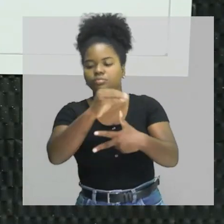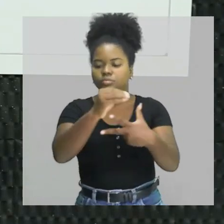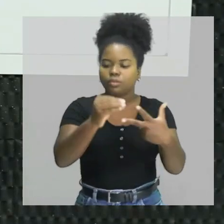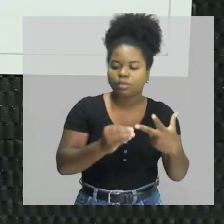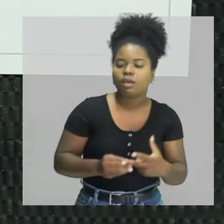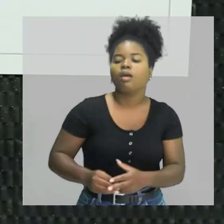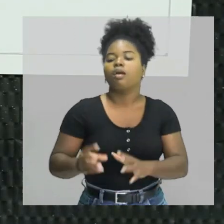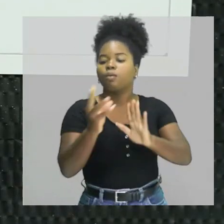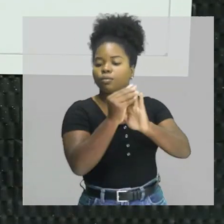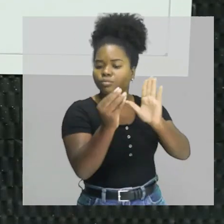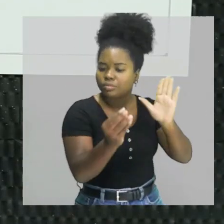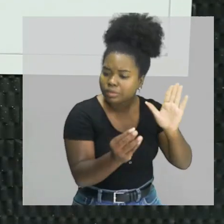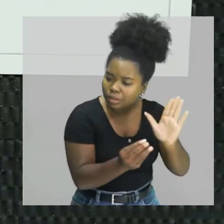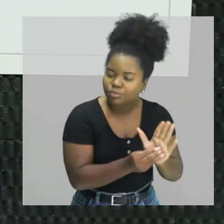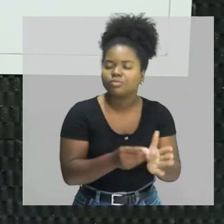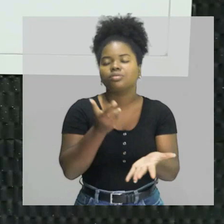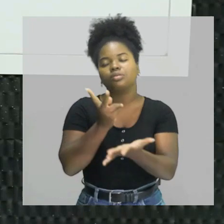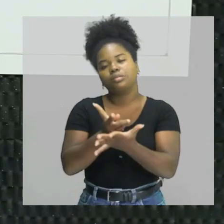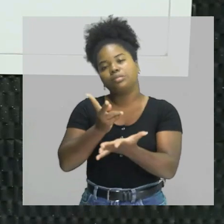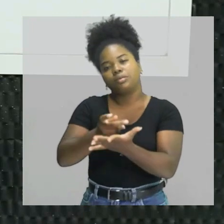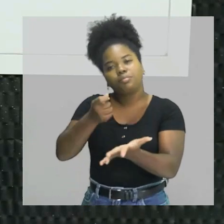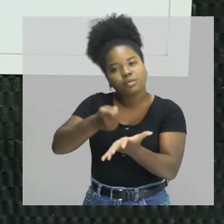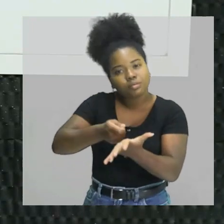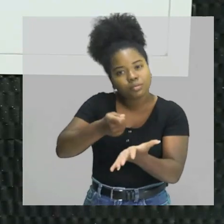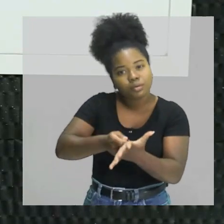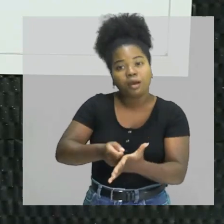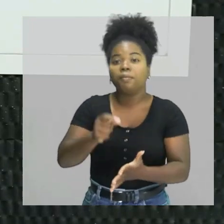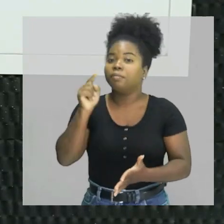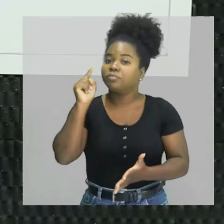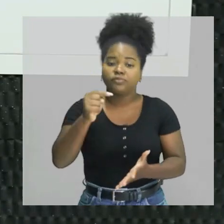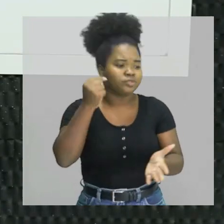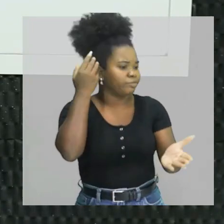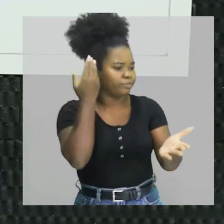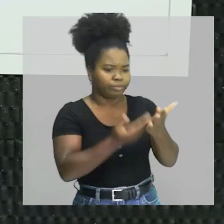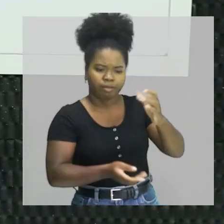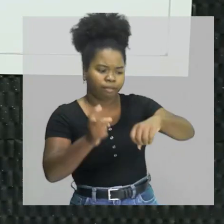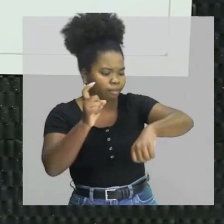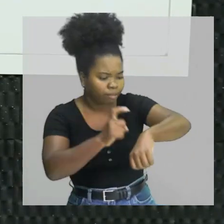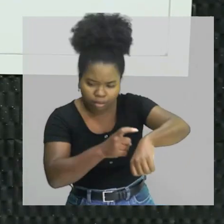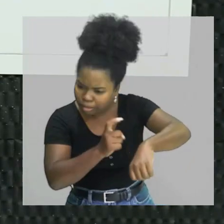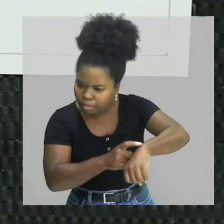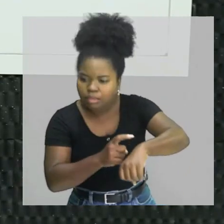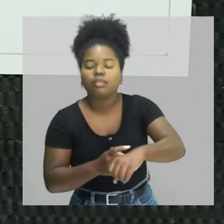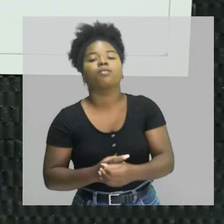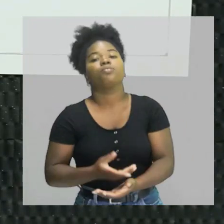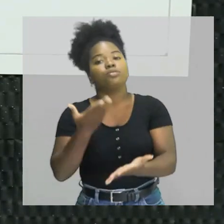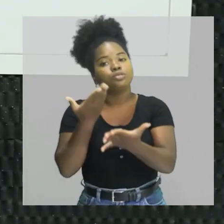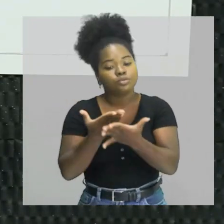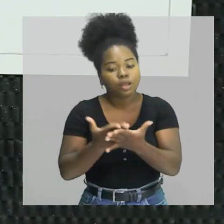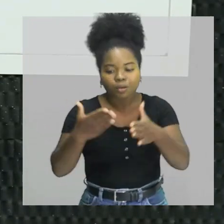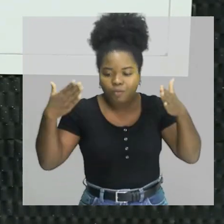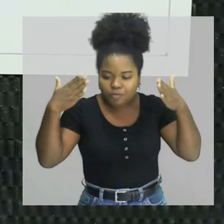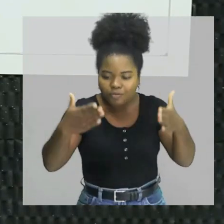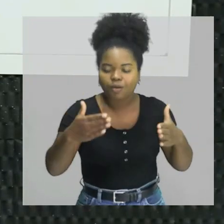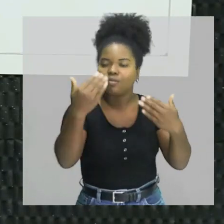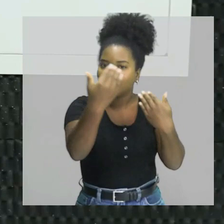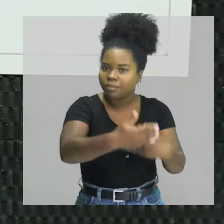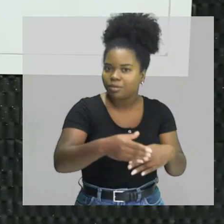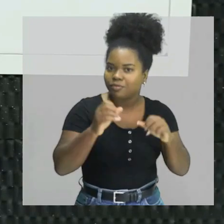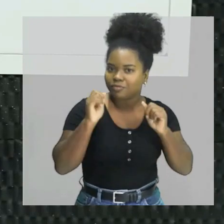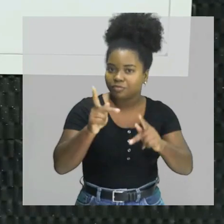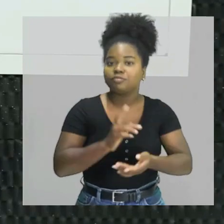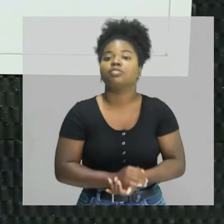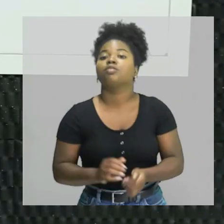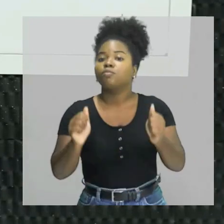assuntos relevantes para você não perder tempo, estudar aquilo que não é cobrado na prova. Então a gente está aqui junto com vocês, né? Você não está